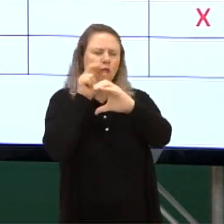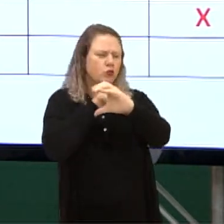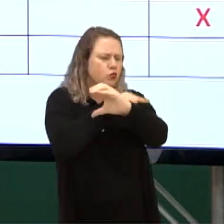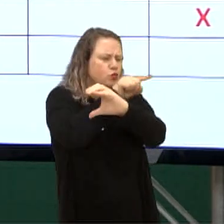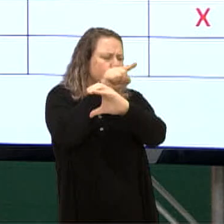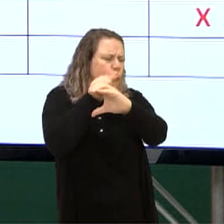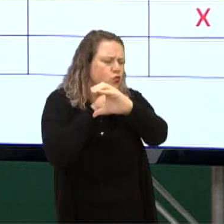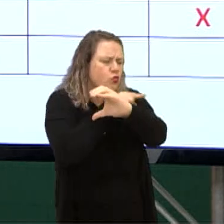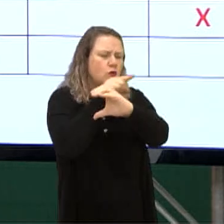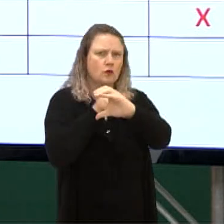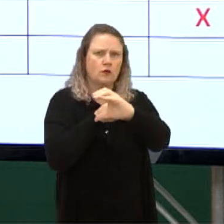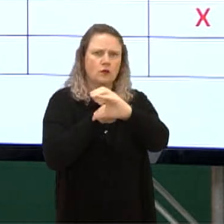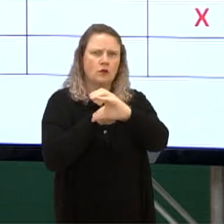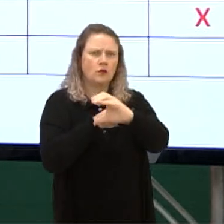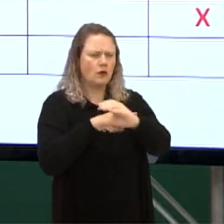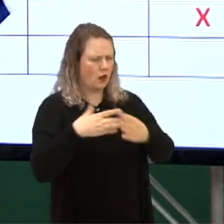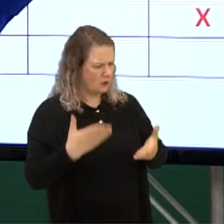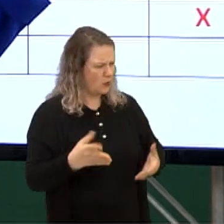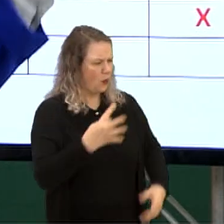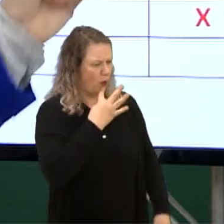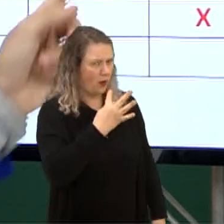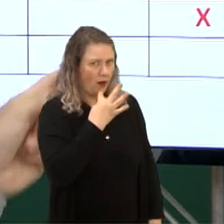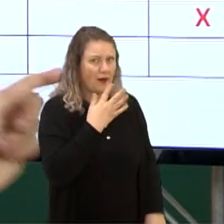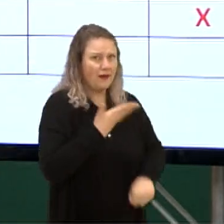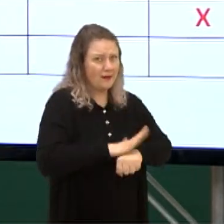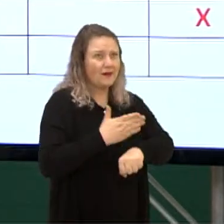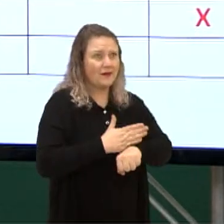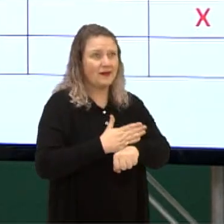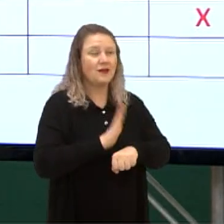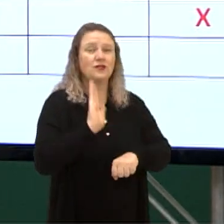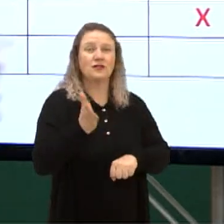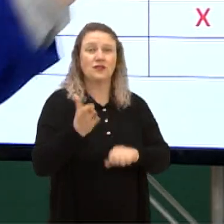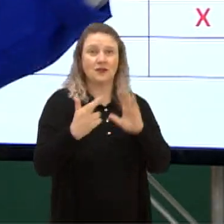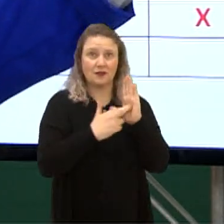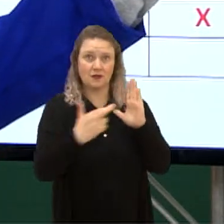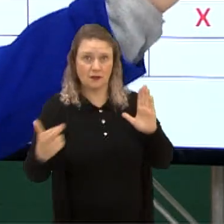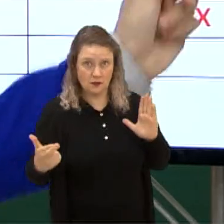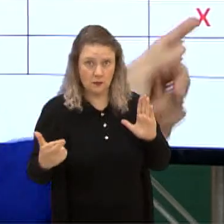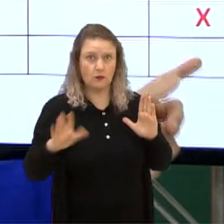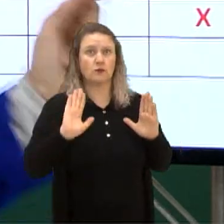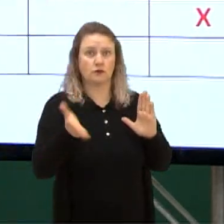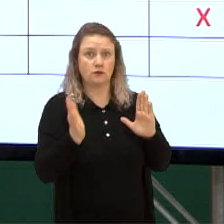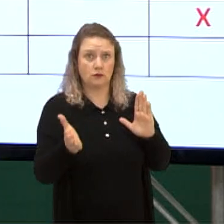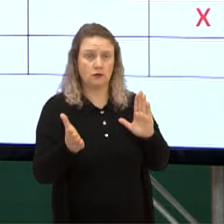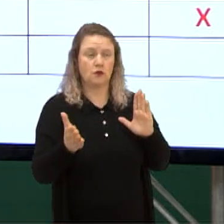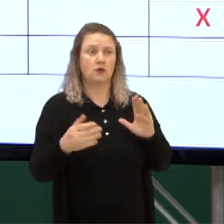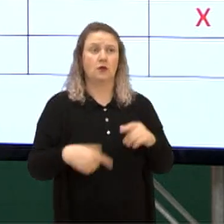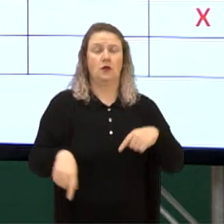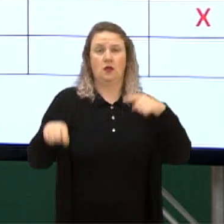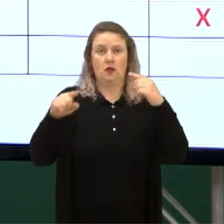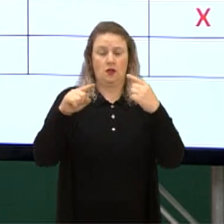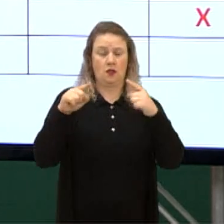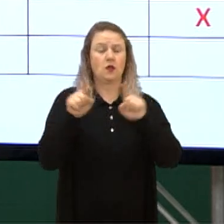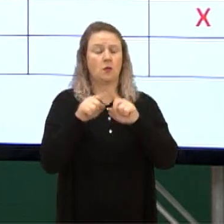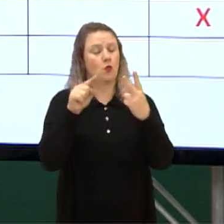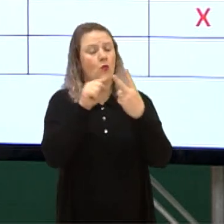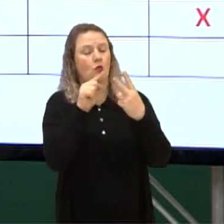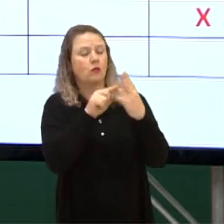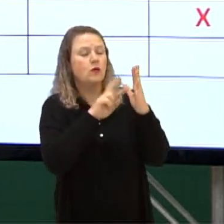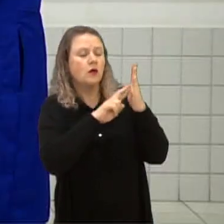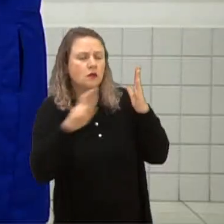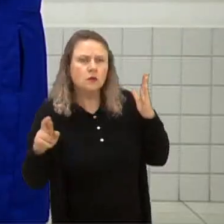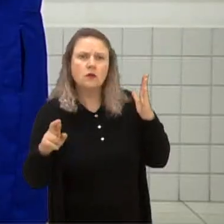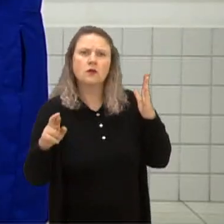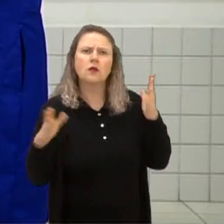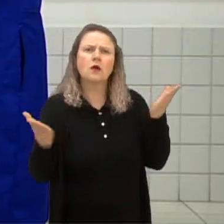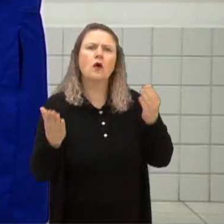Fabiano, você é danado nesse exercício. Tinha a resposta na orelha externa. tinha resposta na orelha média. E